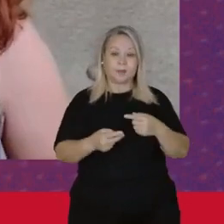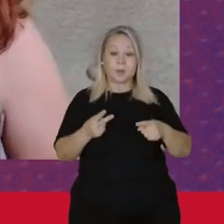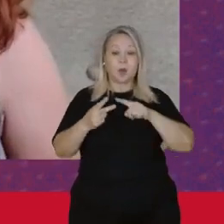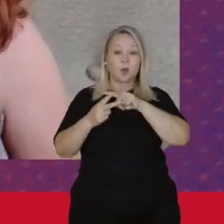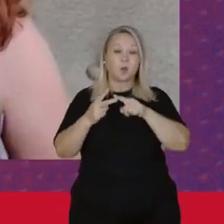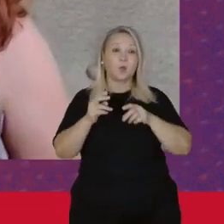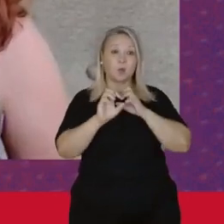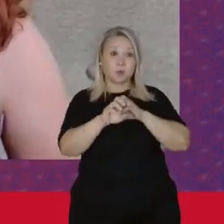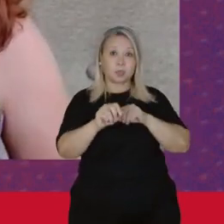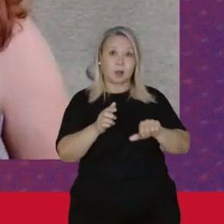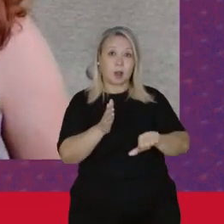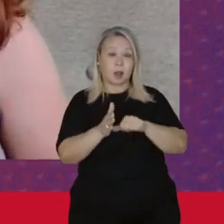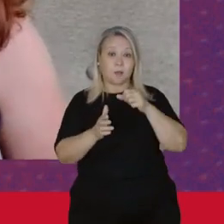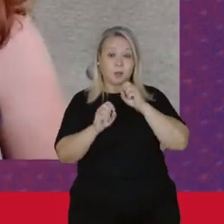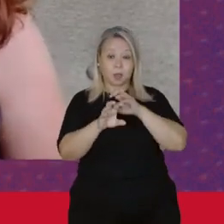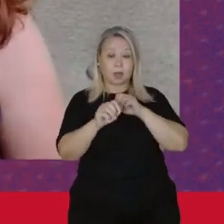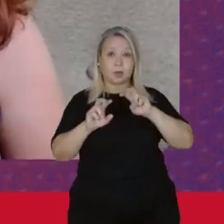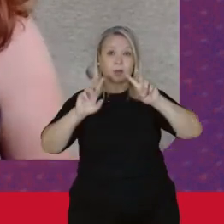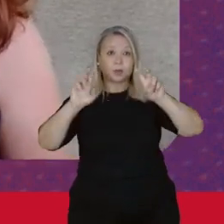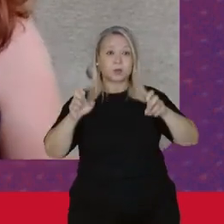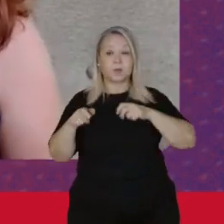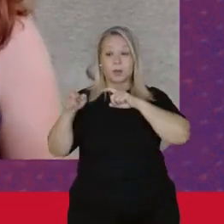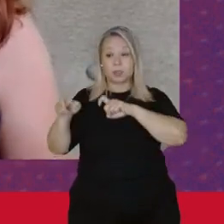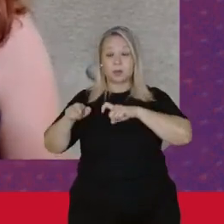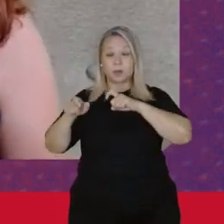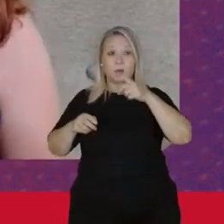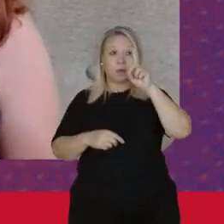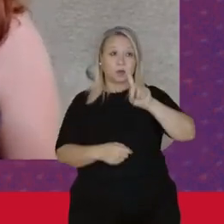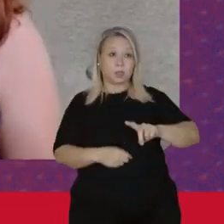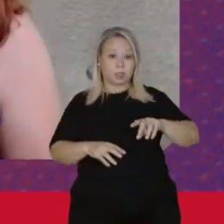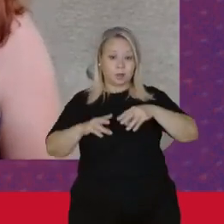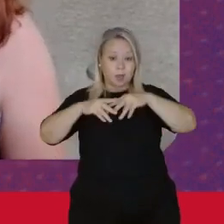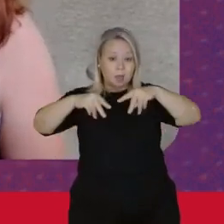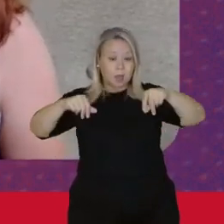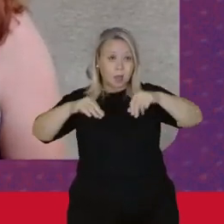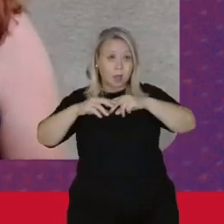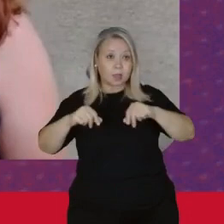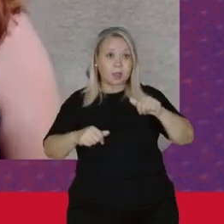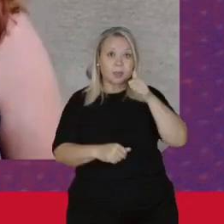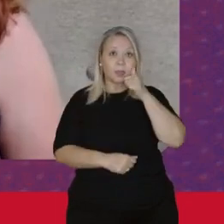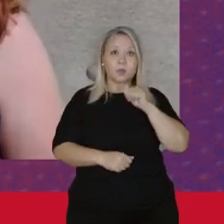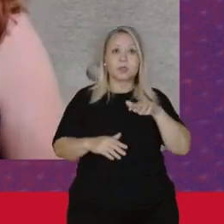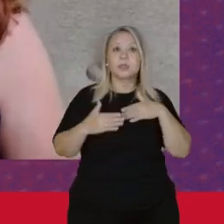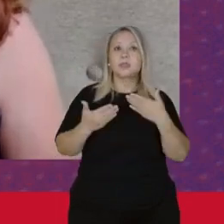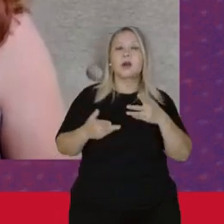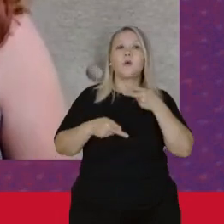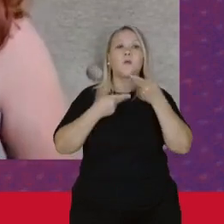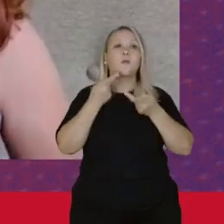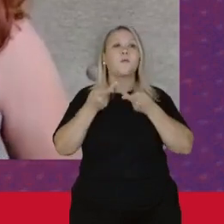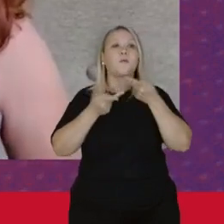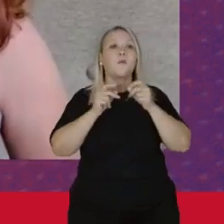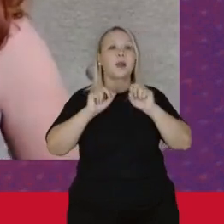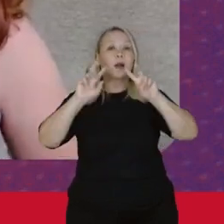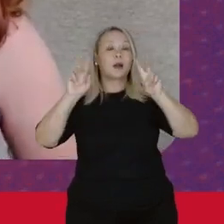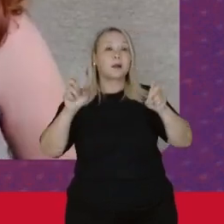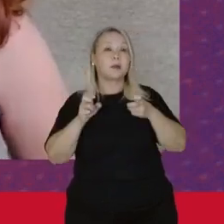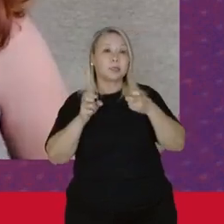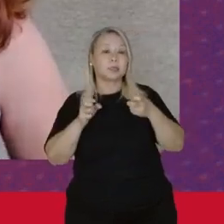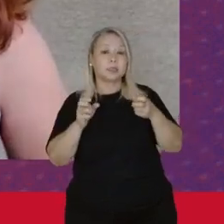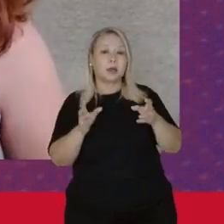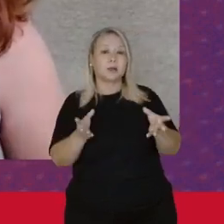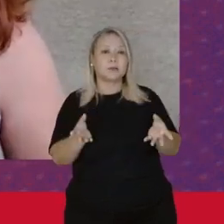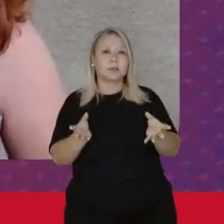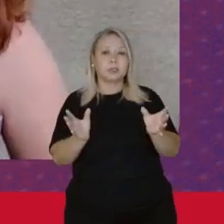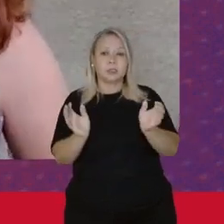primeira aula vai ser sobre a questão agrária e o direito à terra das mulheres, né? Então vamos falar sobre a questão da concentração